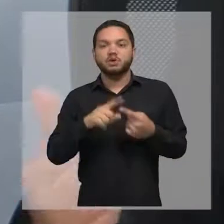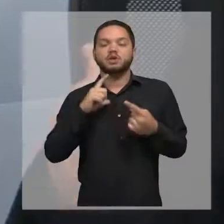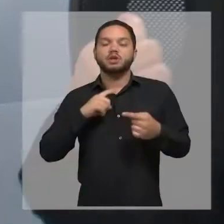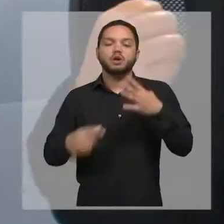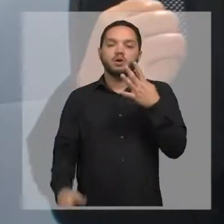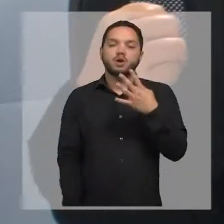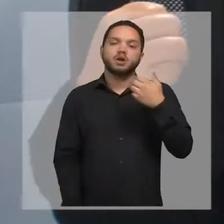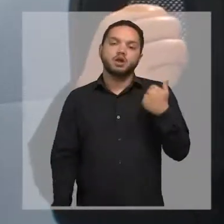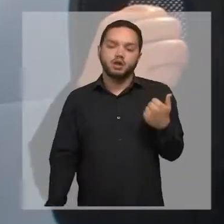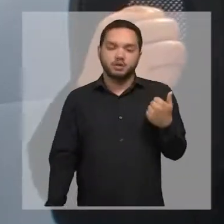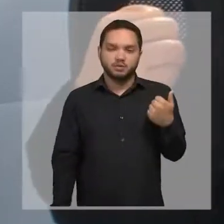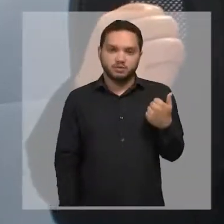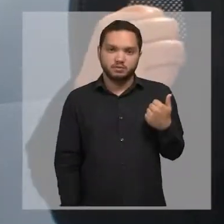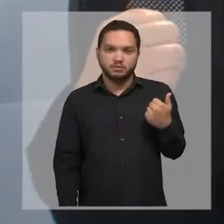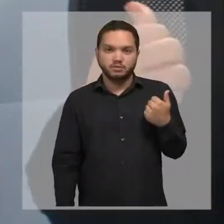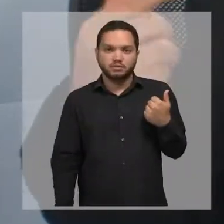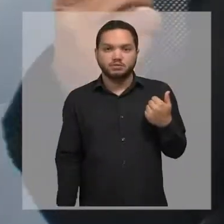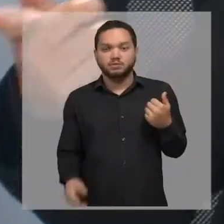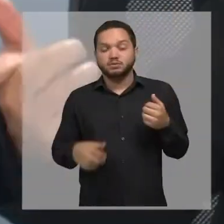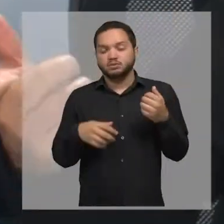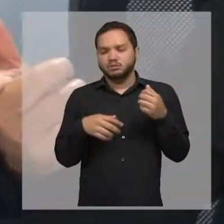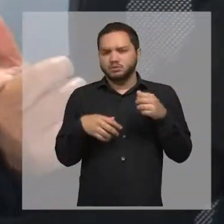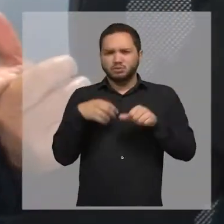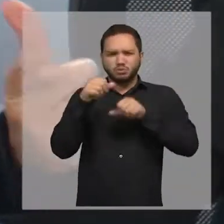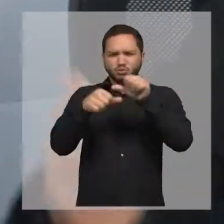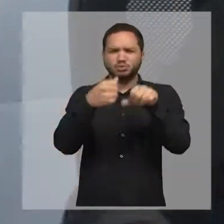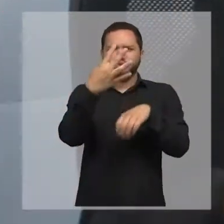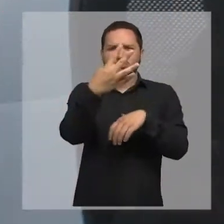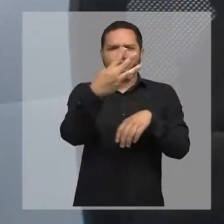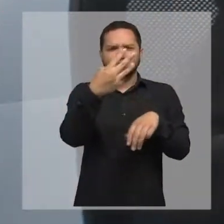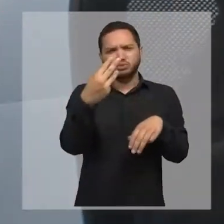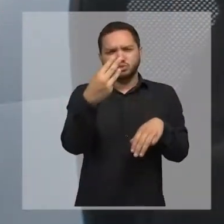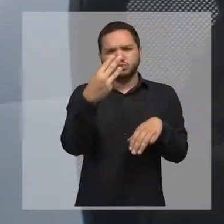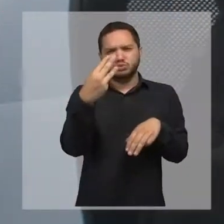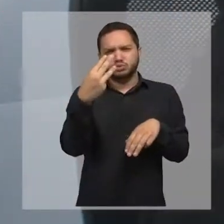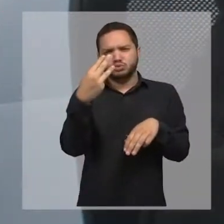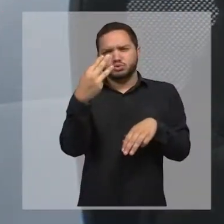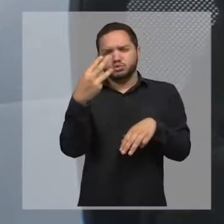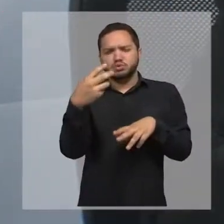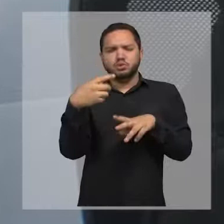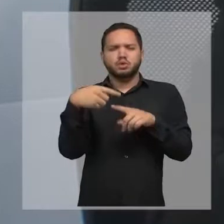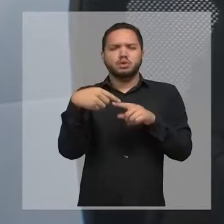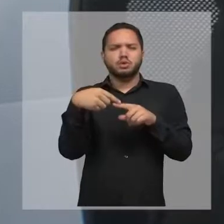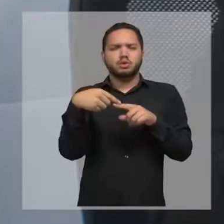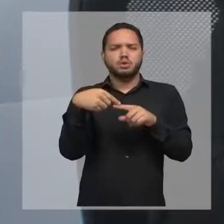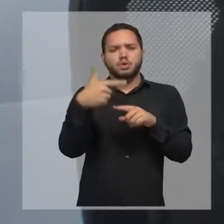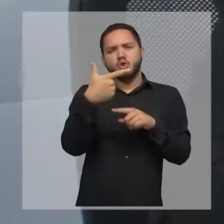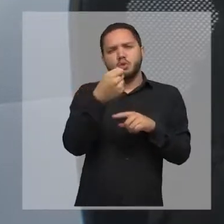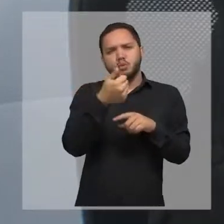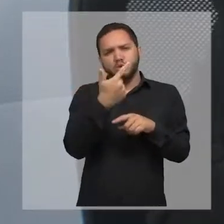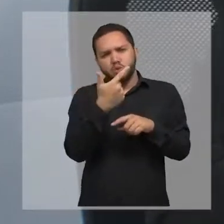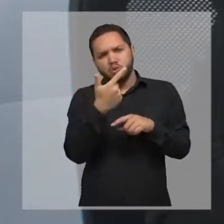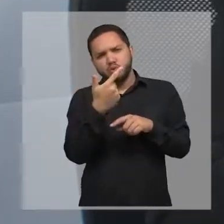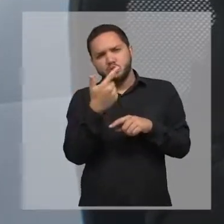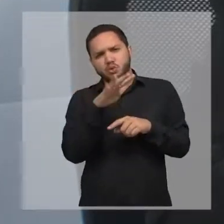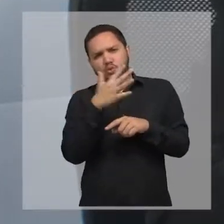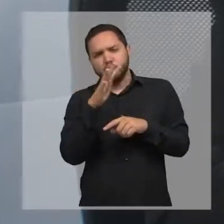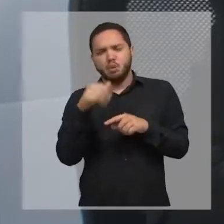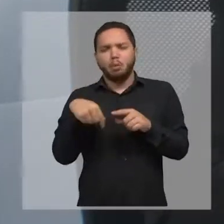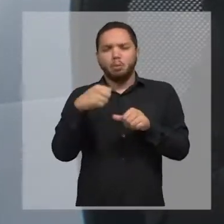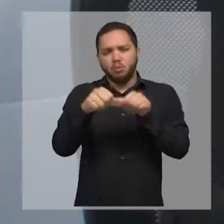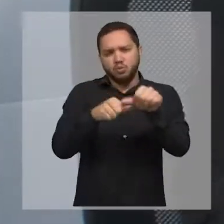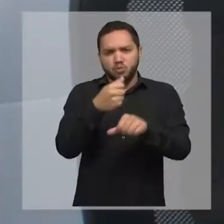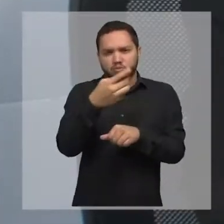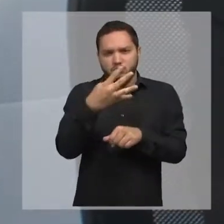eram 41 vereadores. Porque a nossa mudança para 43 foi a uma ou duas legislaturas passadas. 2012 para